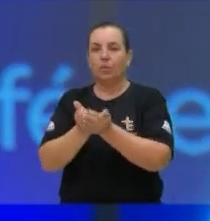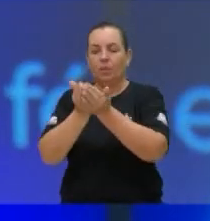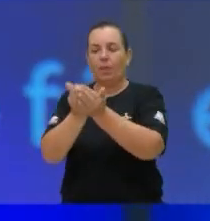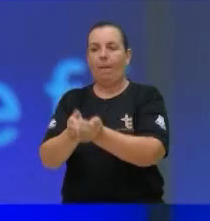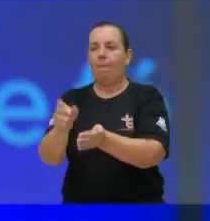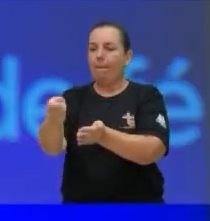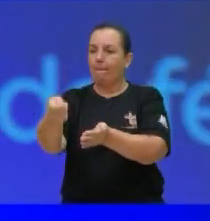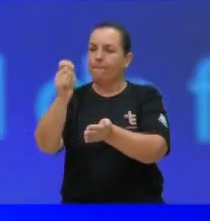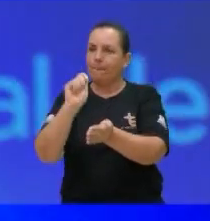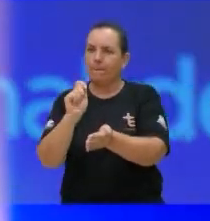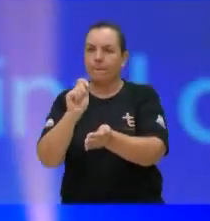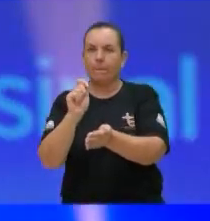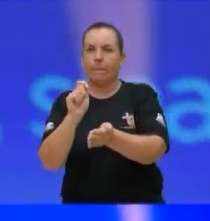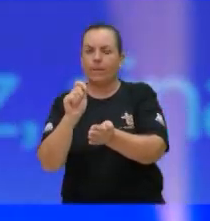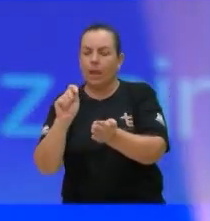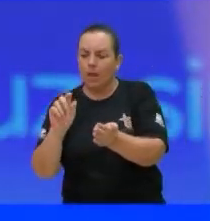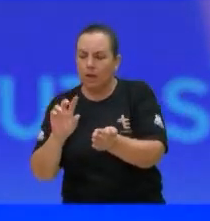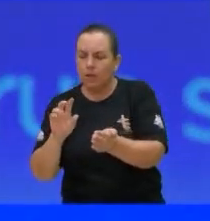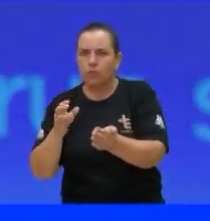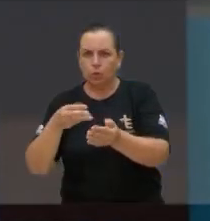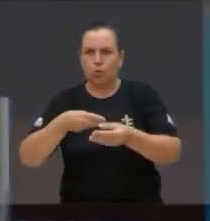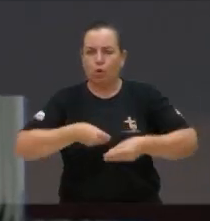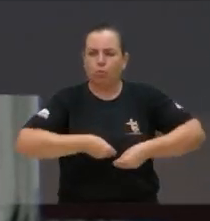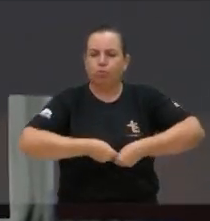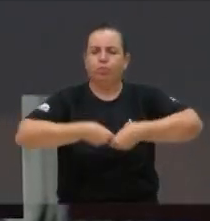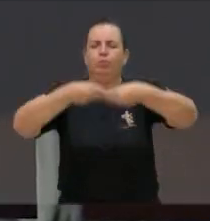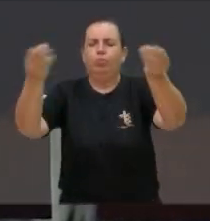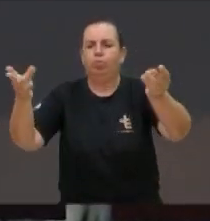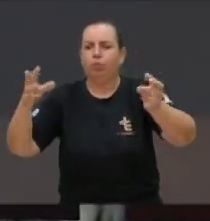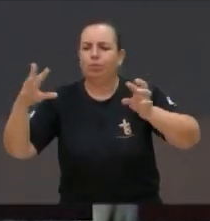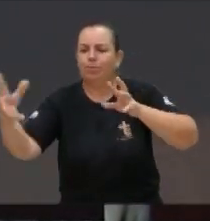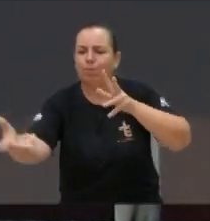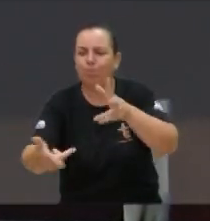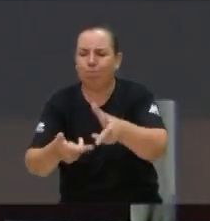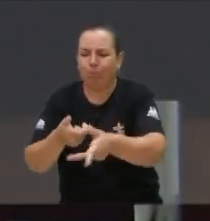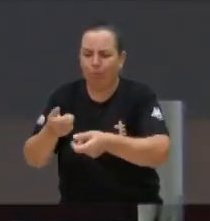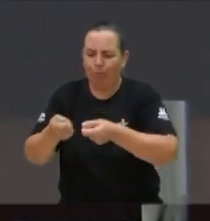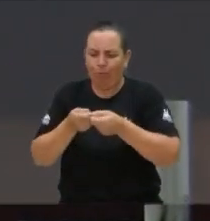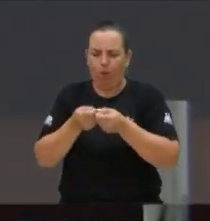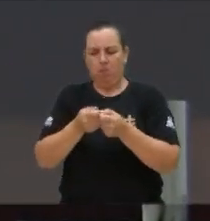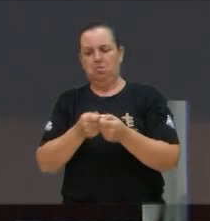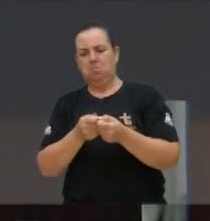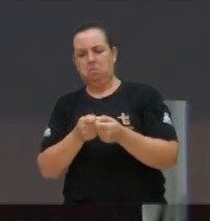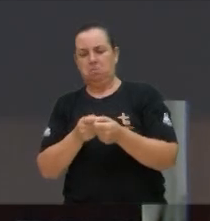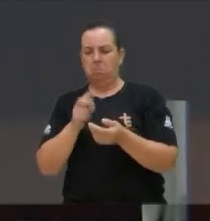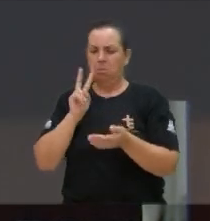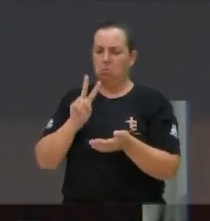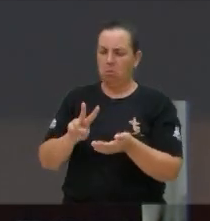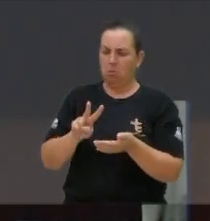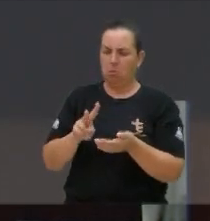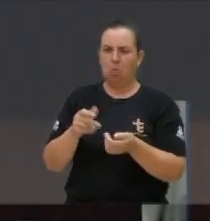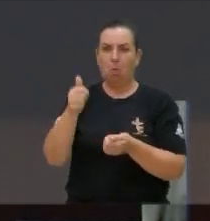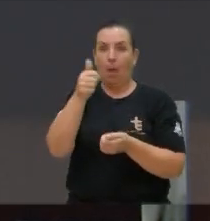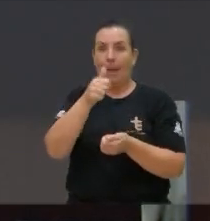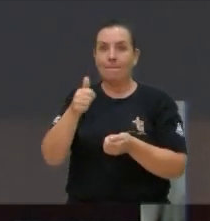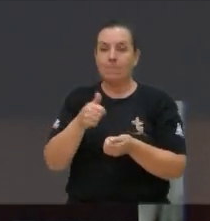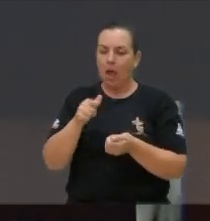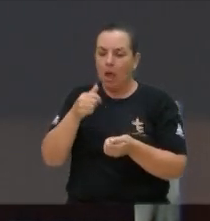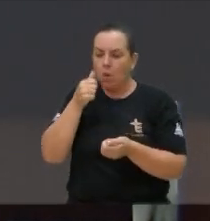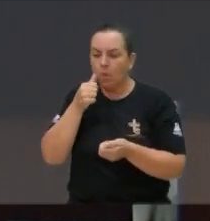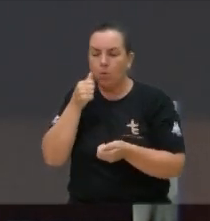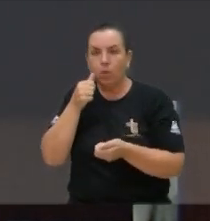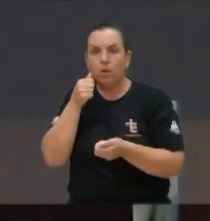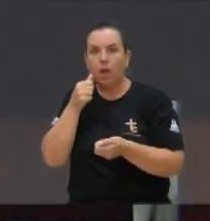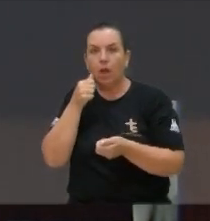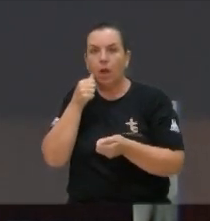rede, não peixes, mas veio uma imagem de uma mulher, de uma santa.